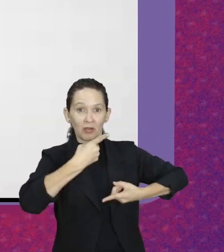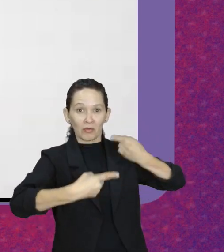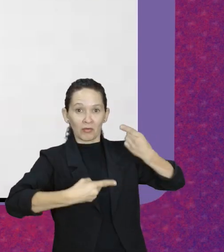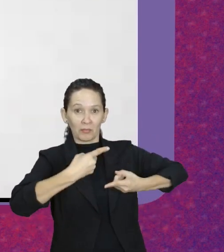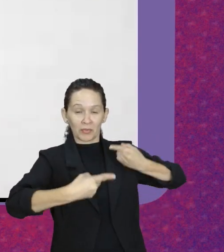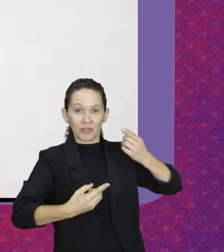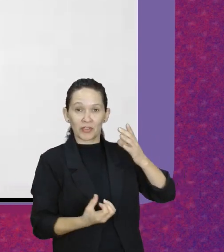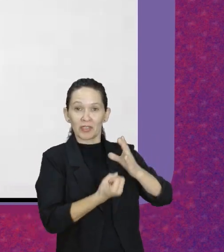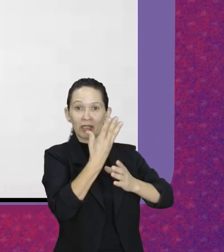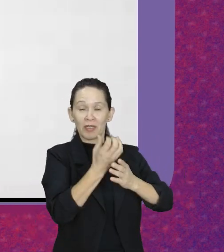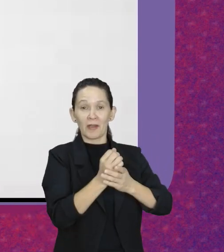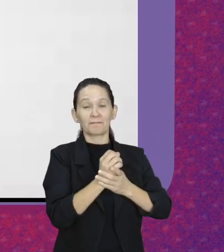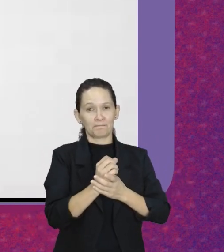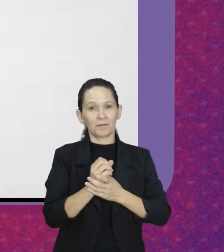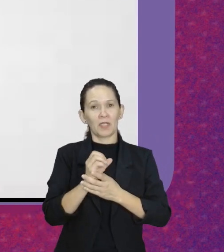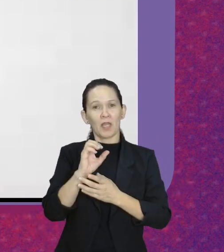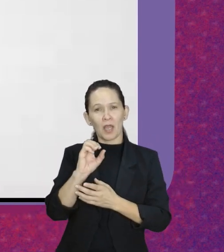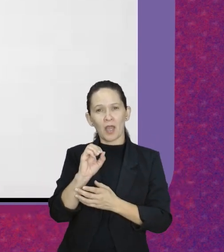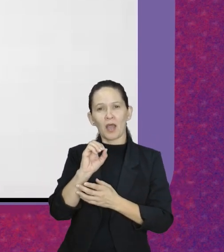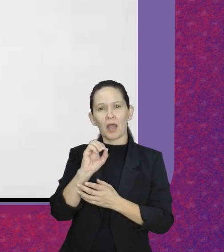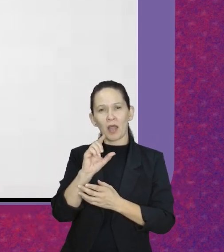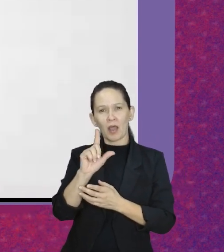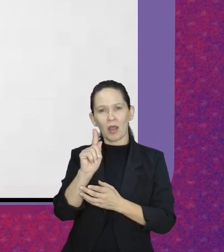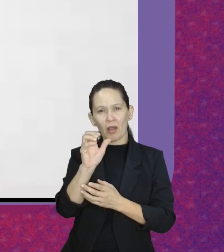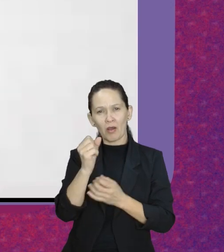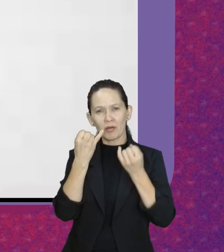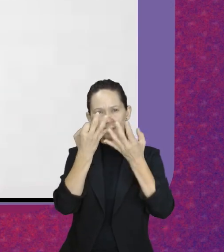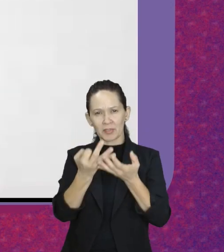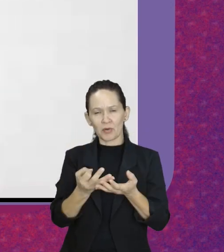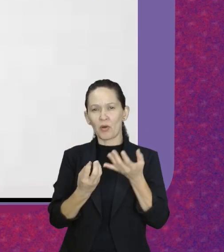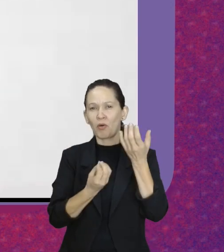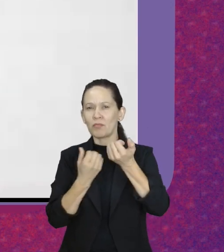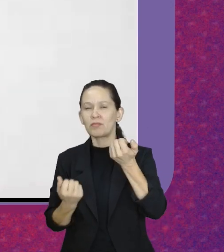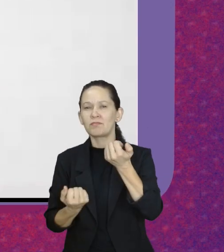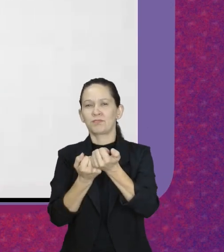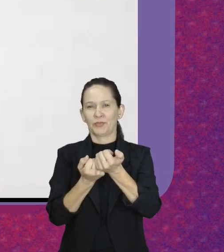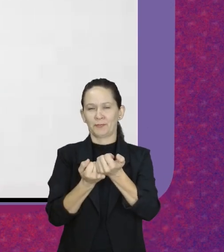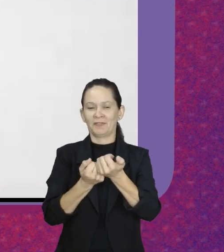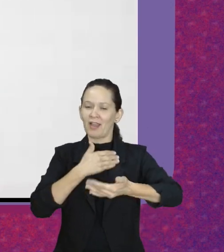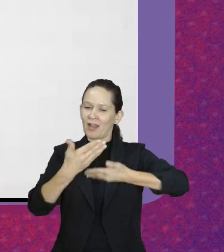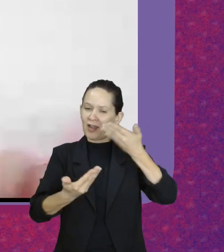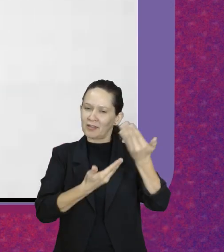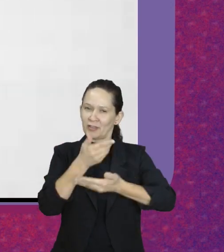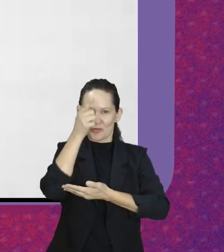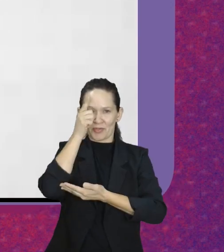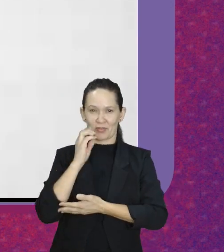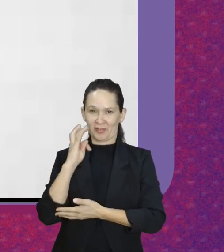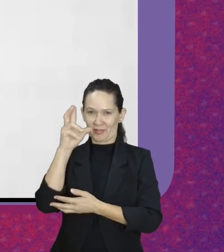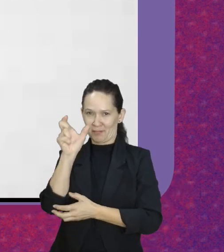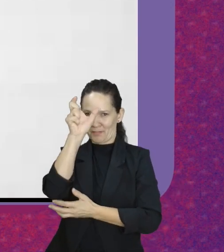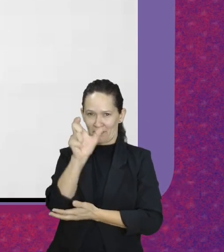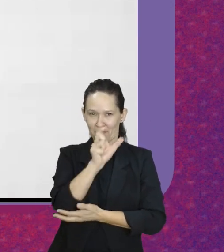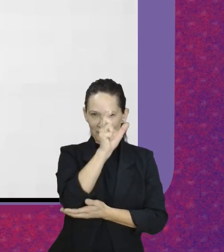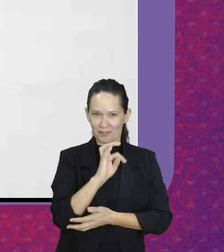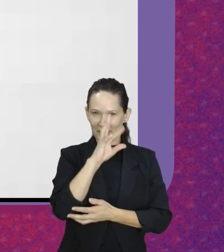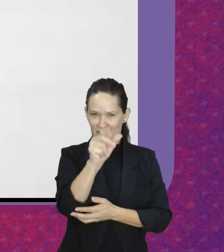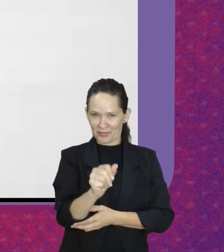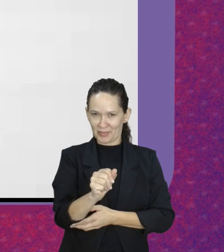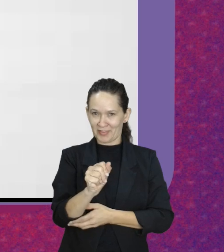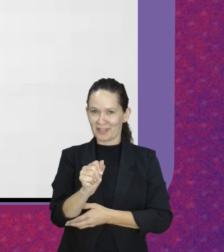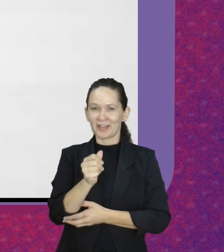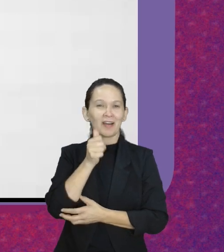cobertura, isso que a Olga falou muito bem, é uma coisa muito importante, a cobertura para ter ampliação das